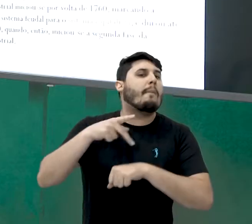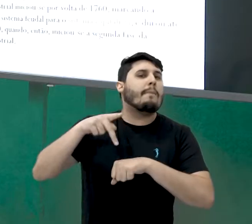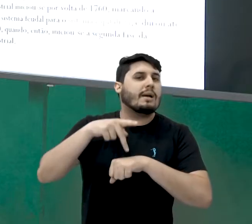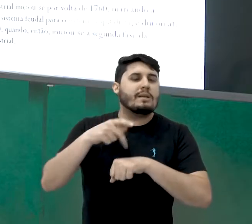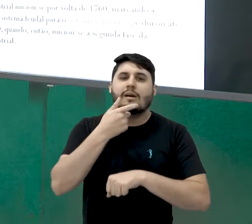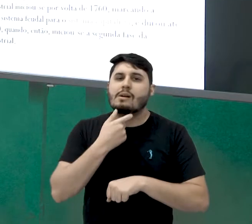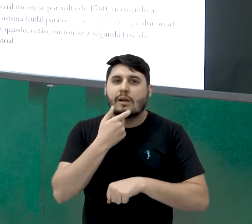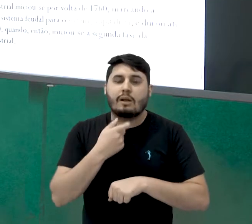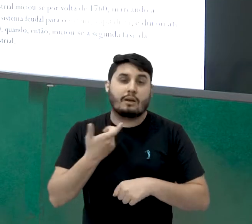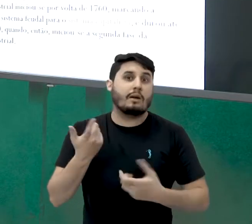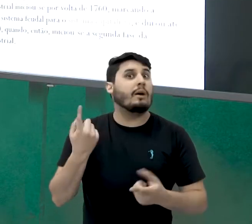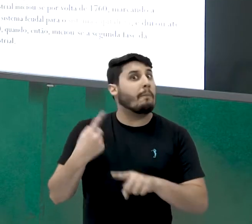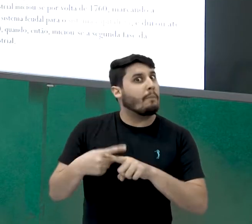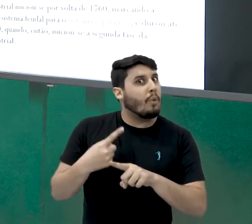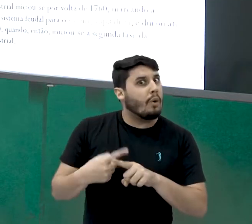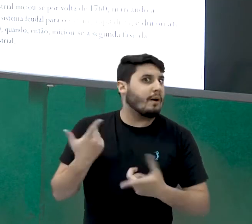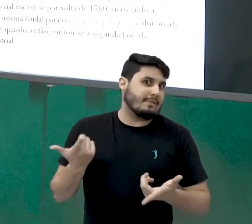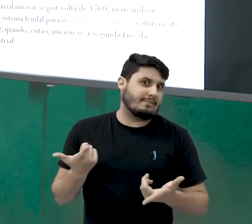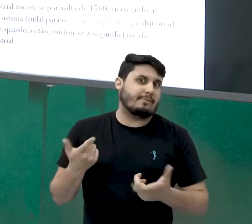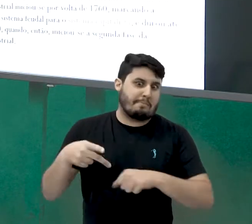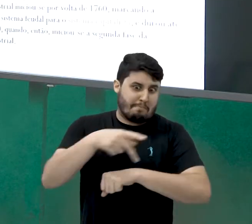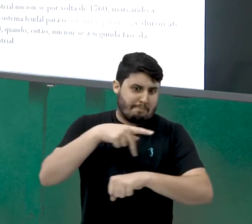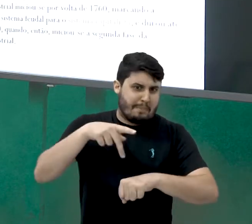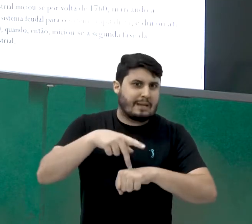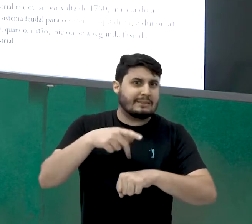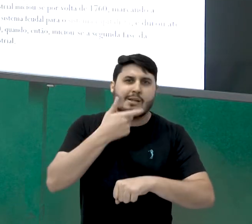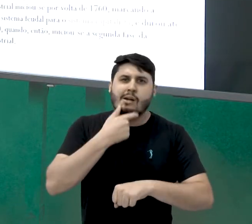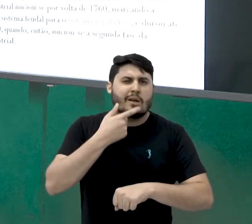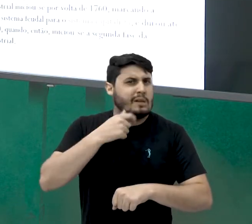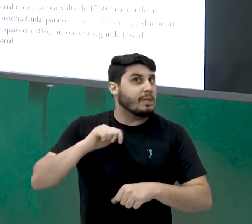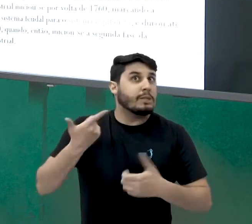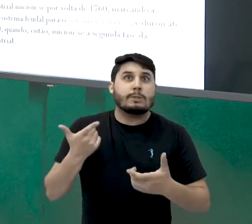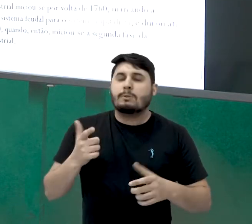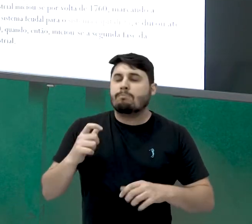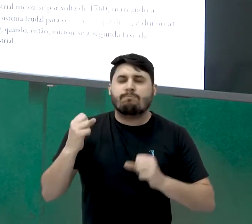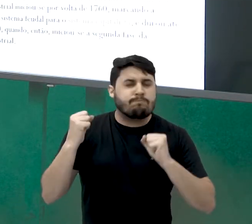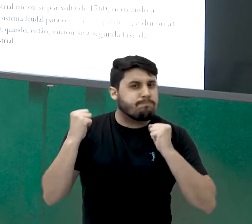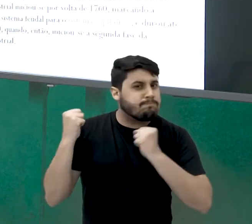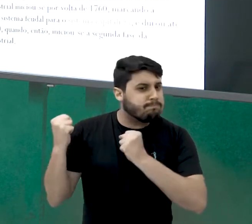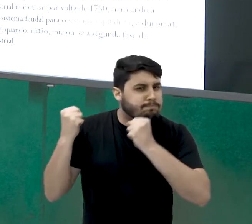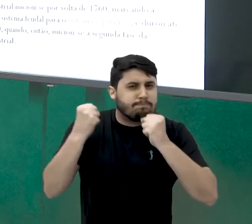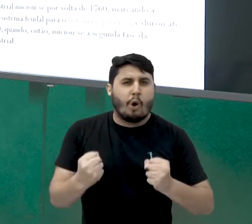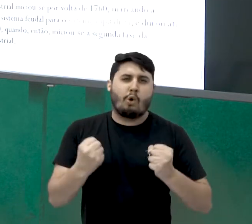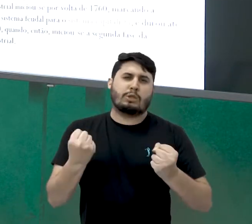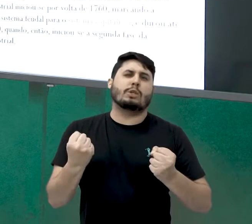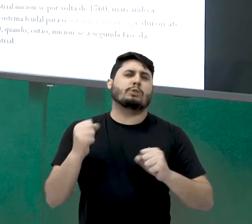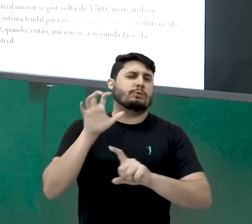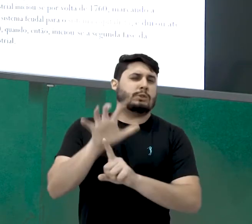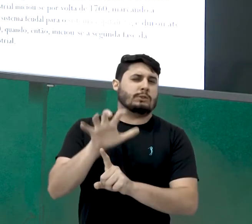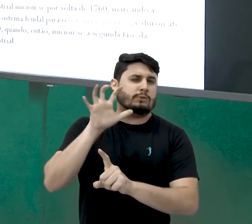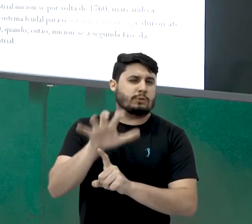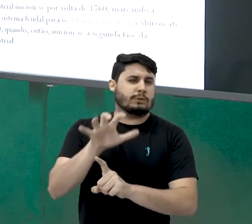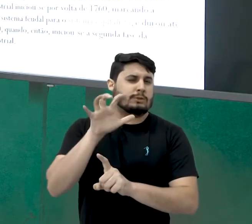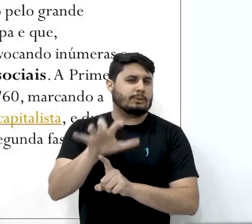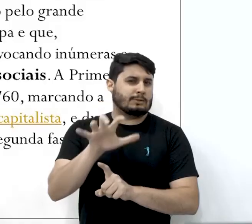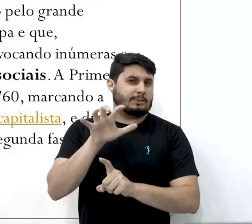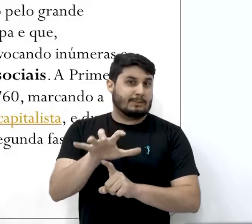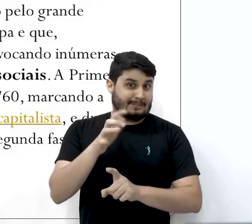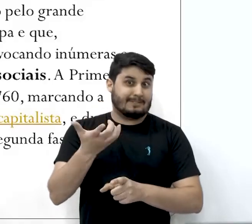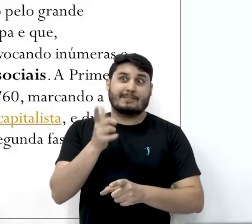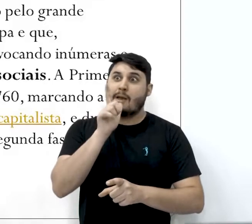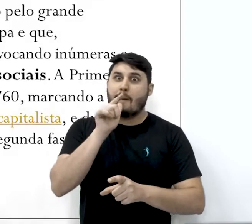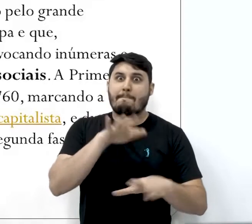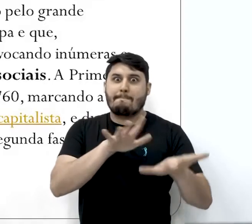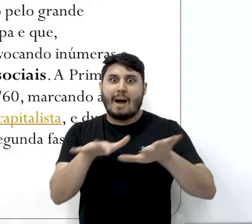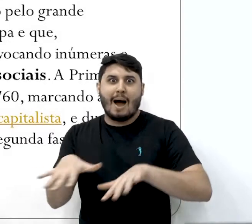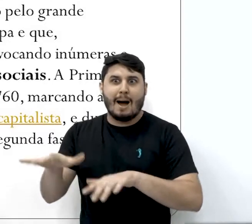Inglaterra foi uma grande potência ultramarina. Por ser essa grande potência ultramarina, eles captaram muito